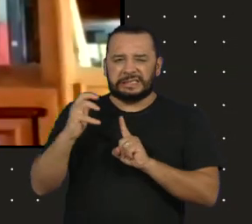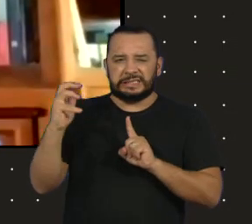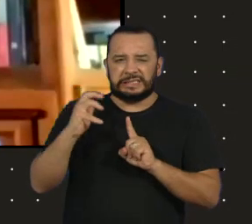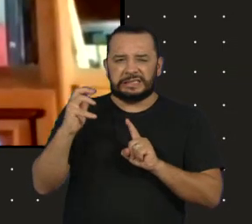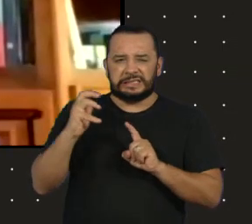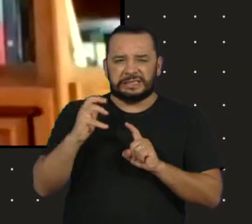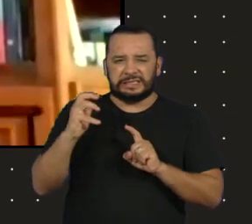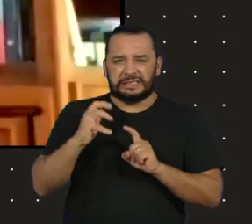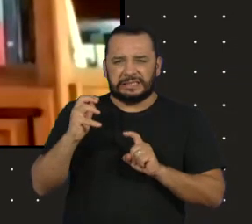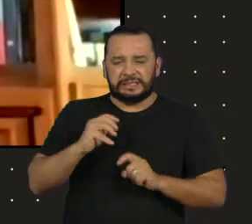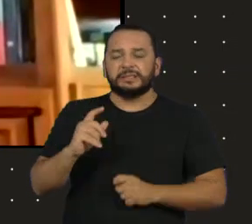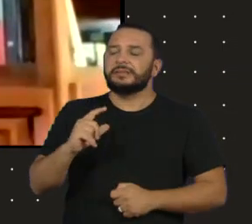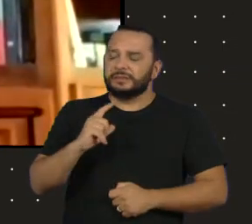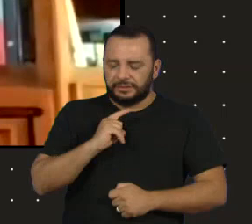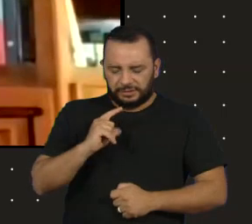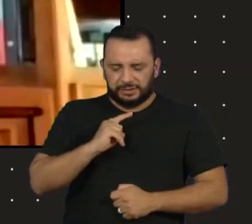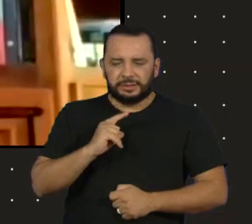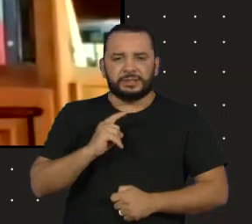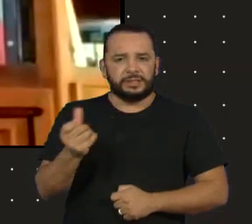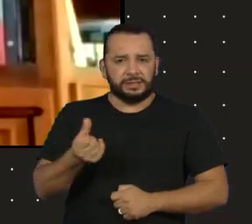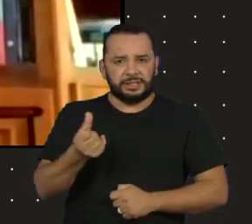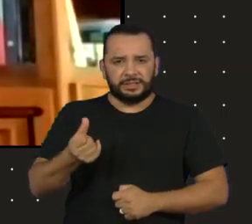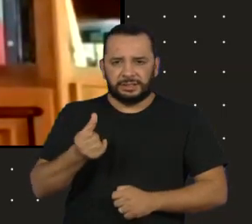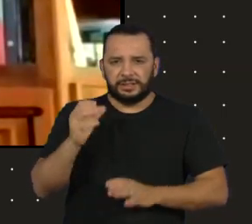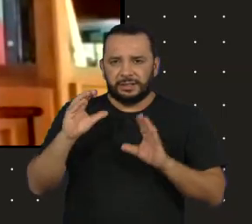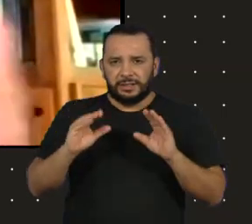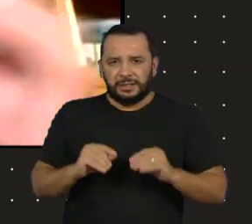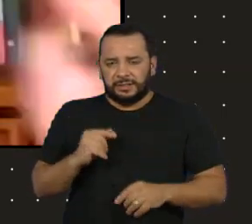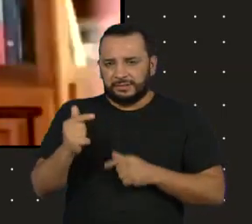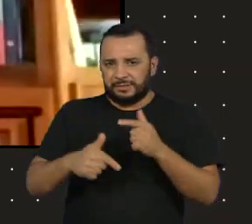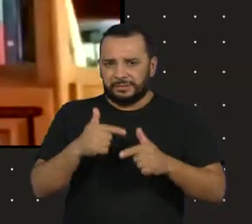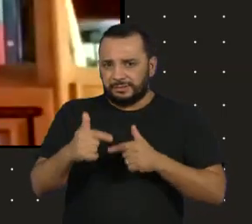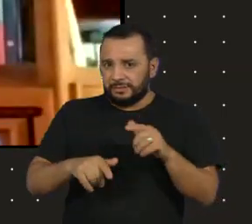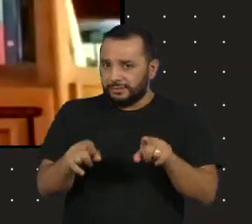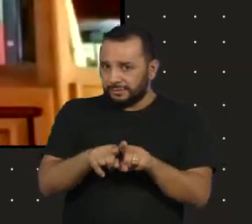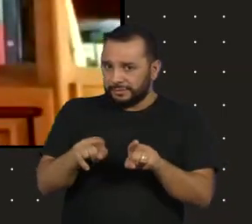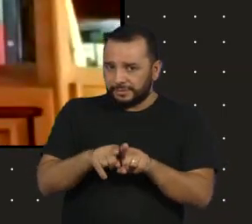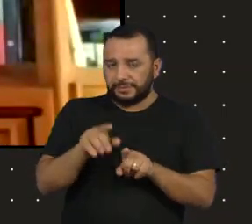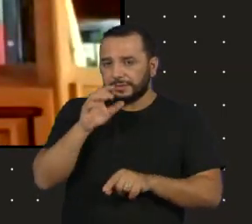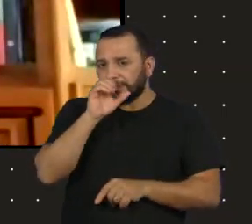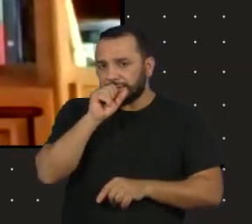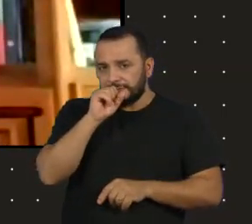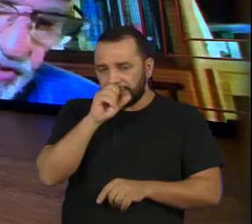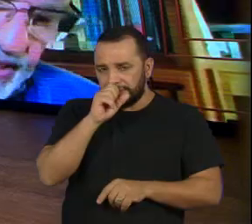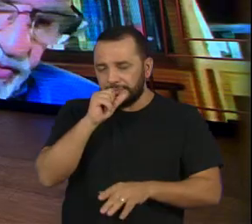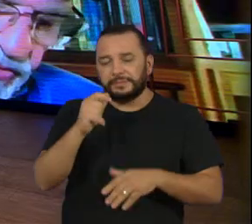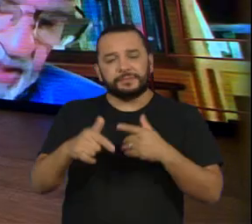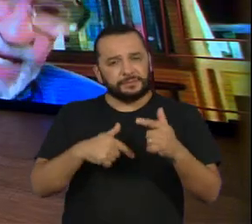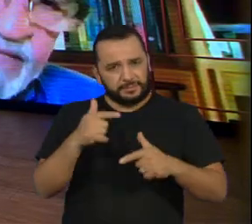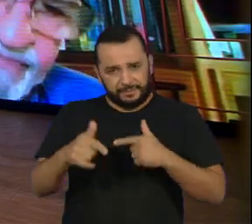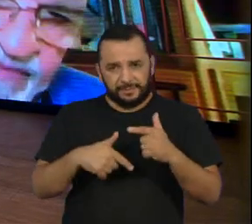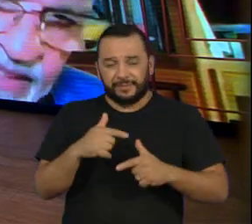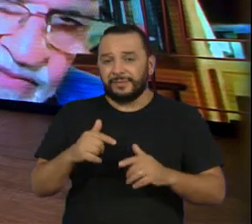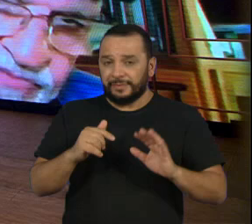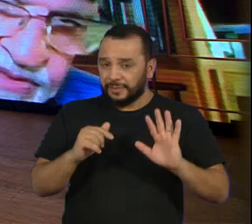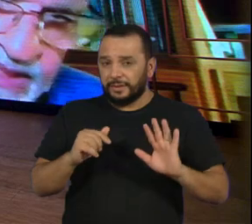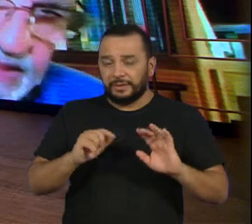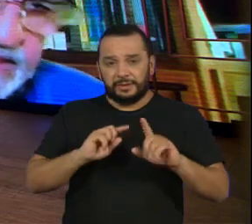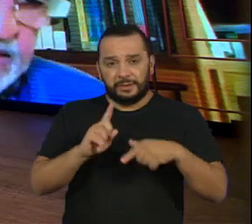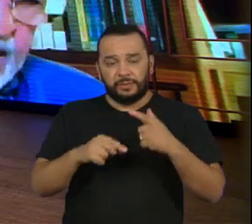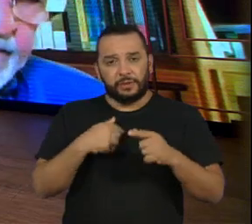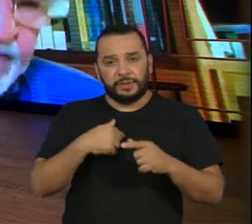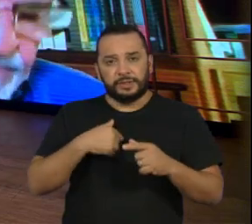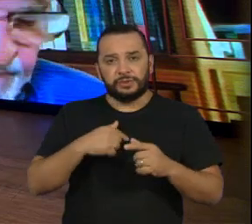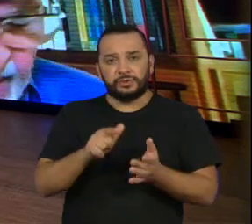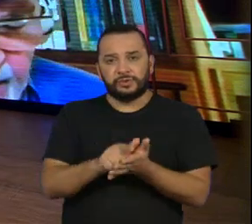gente trabalhava a sexta à noite toda, trabalhava o sábado à noite toda para o jornal rodar no final do dia